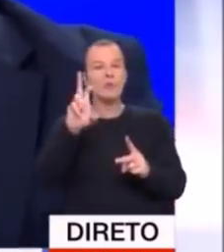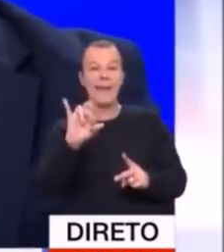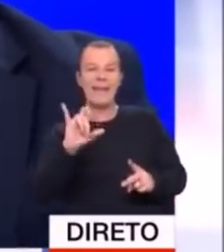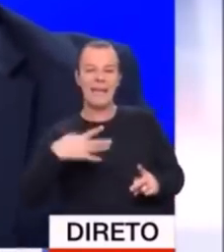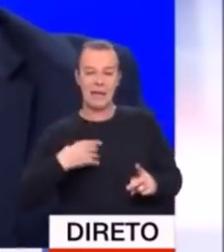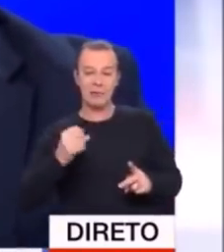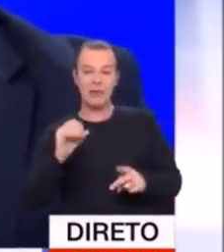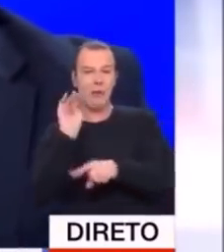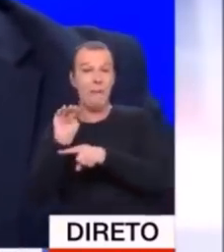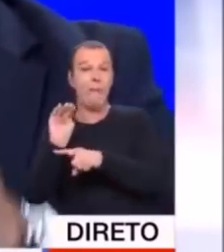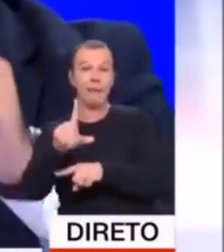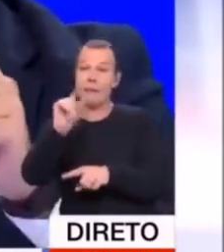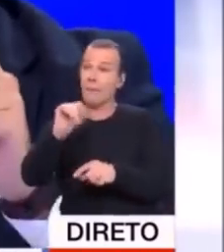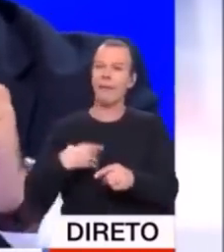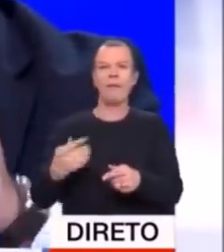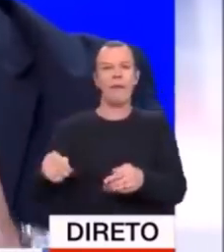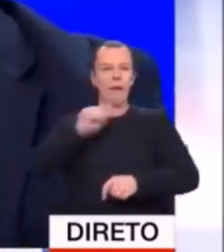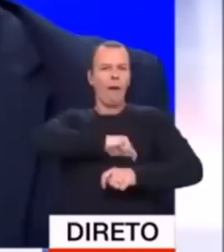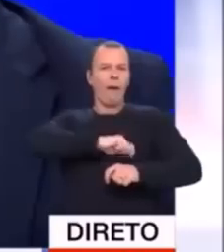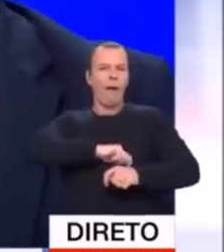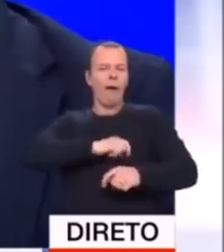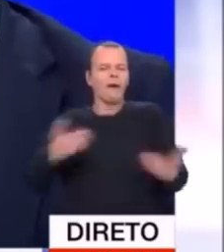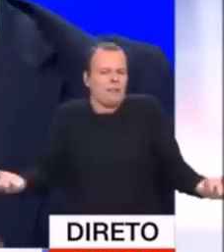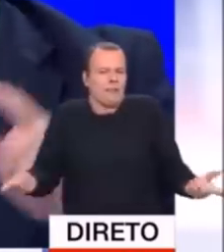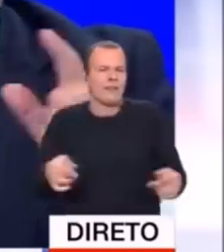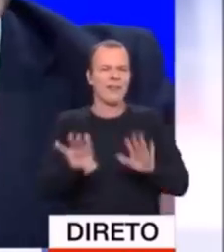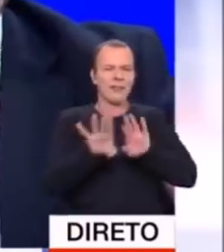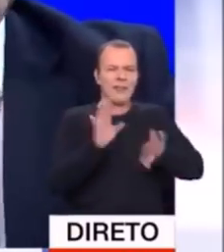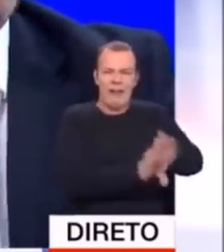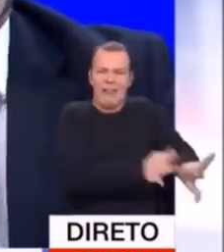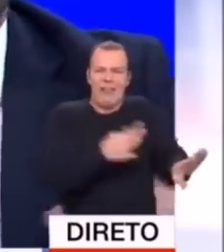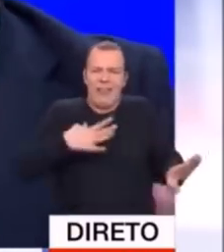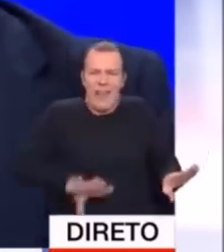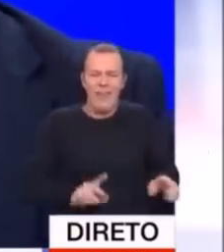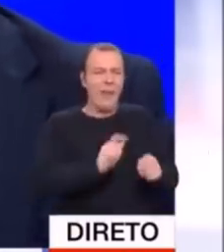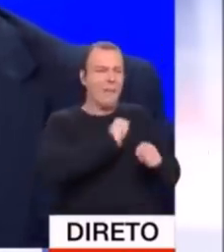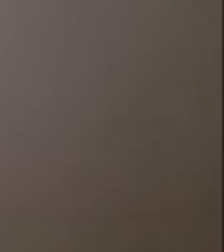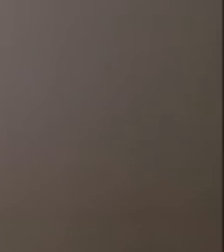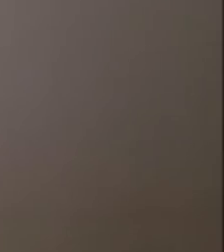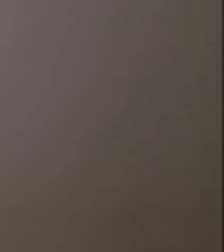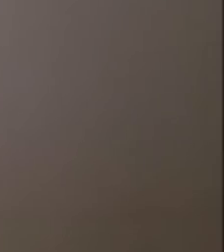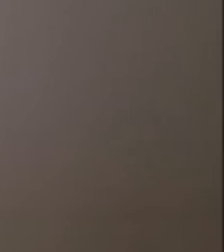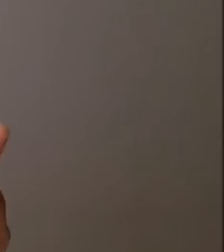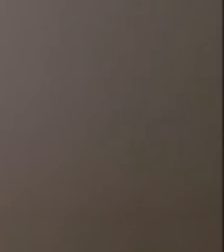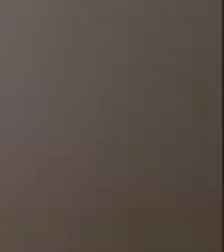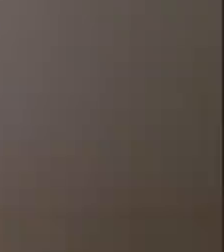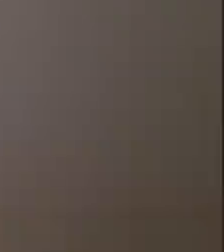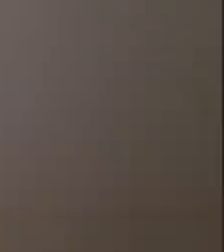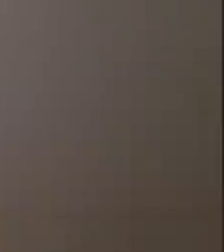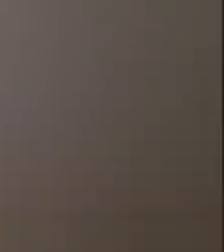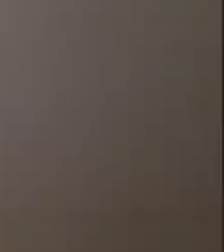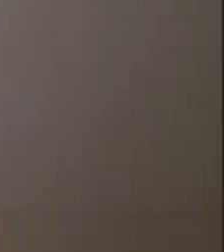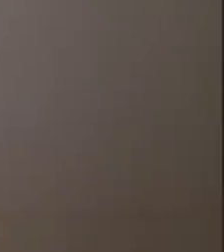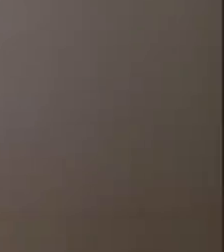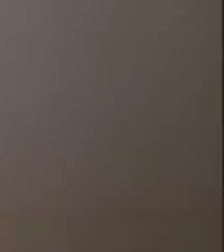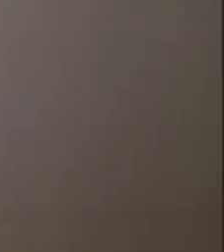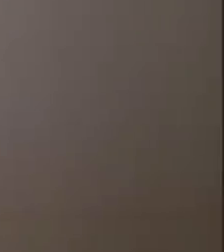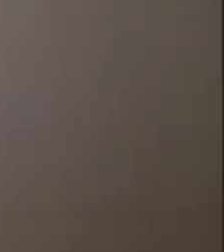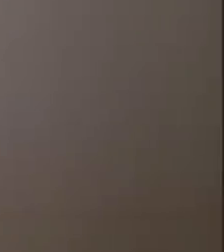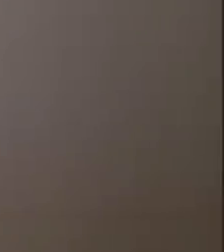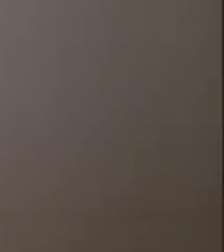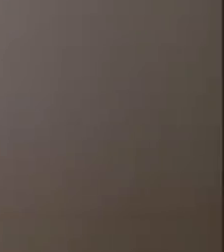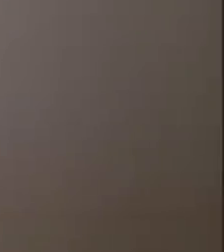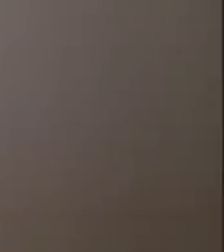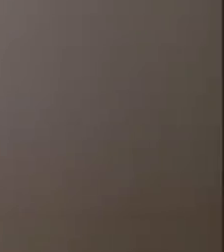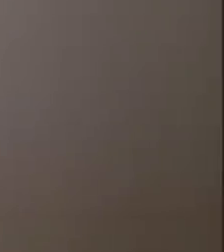receber o seu rendimento básico Universal é isto que a esquerda é pagar a toda a gente para não fazer nada A justificação que Rui Tavares dá para o fato de isto